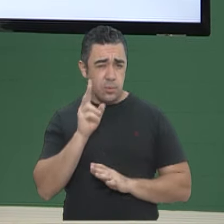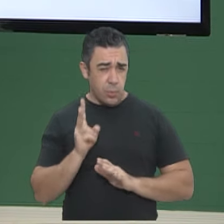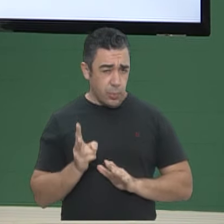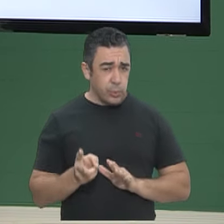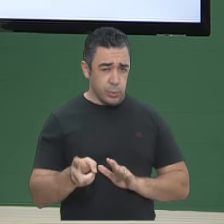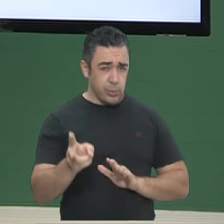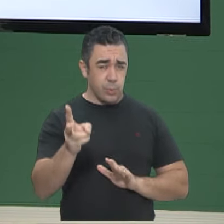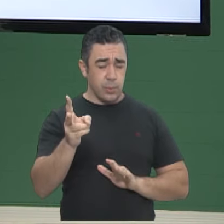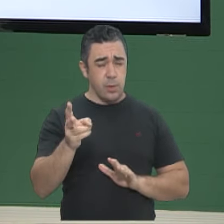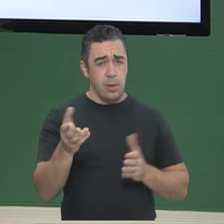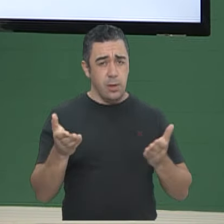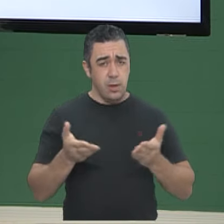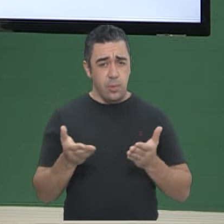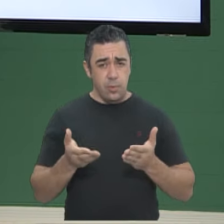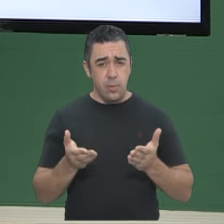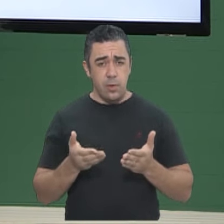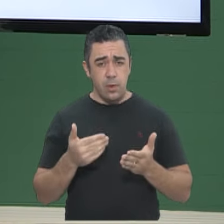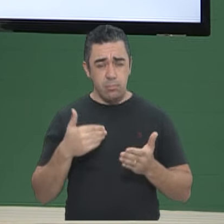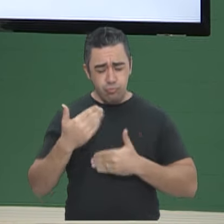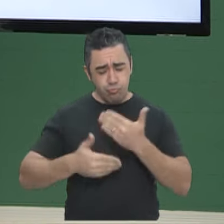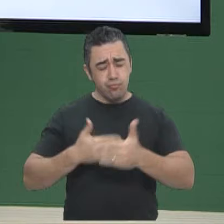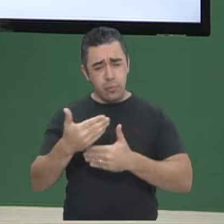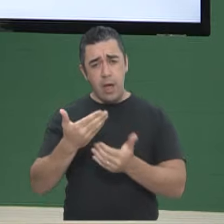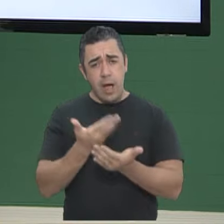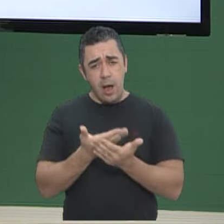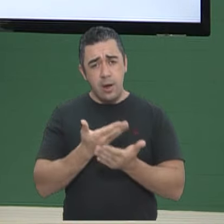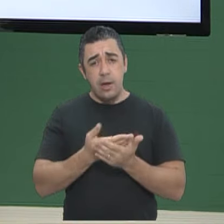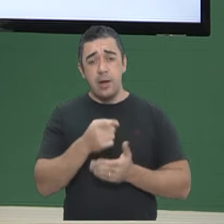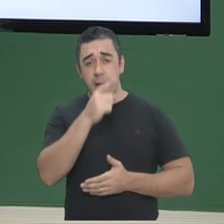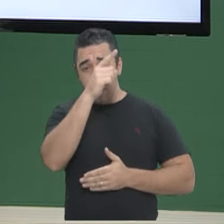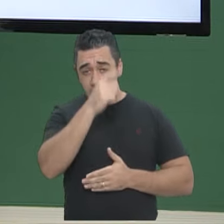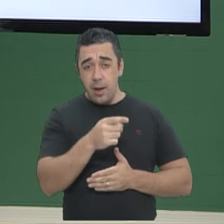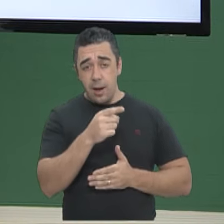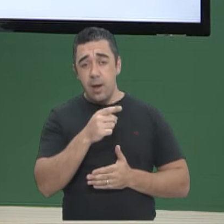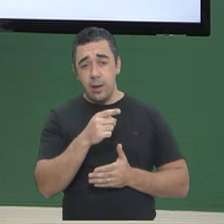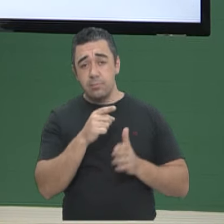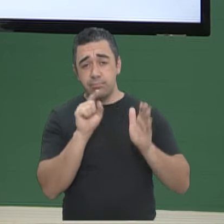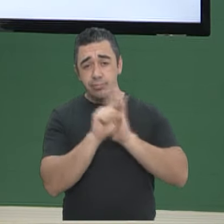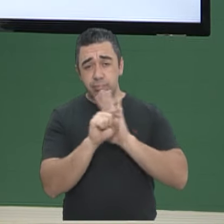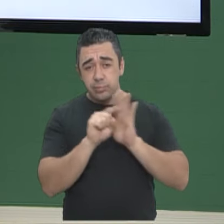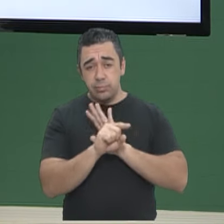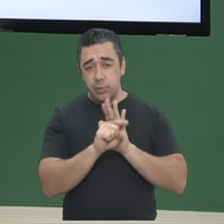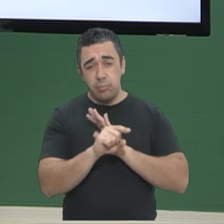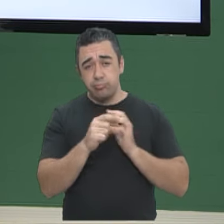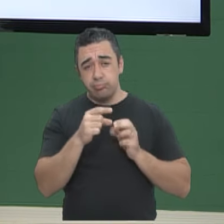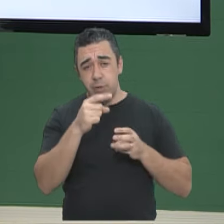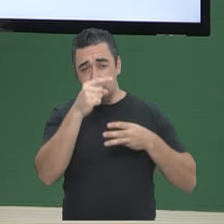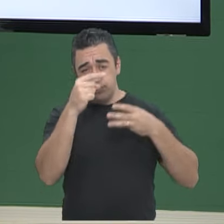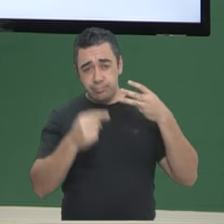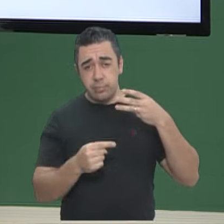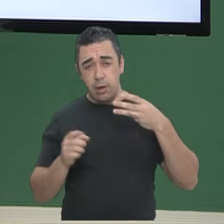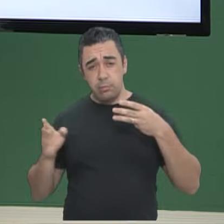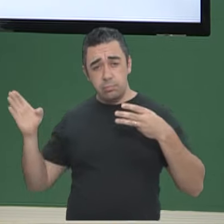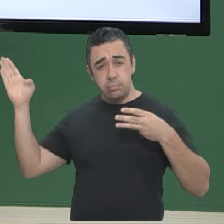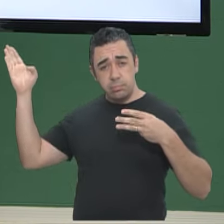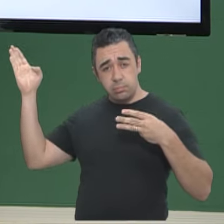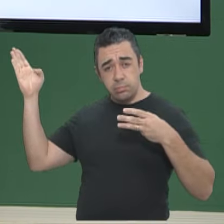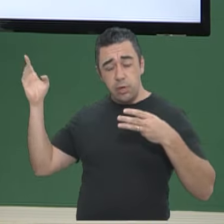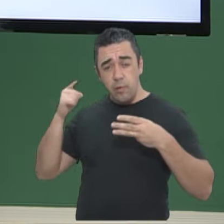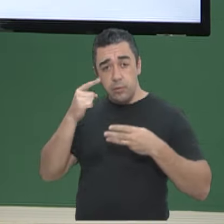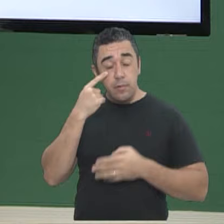sequência. Durante essa aula, essas perguntas serão respondidas. E aí você vai conferir no seu